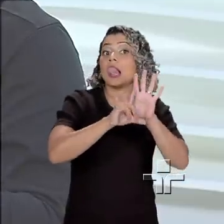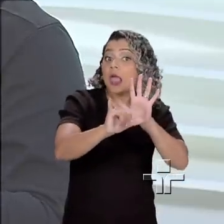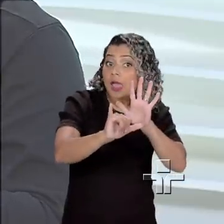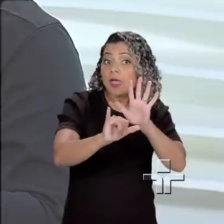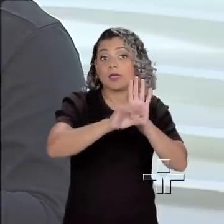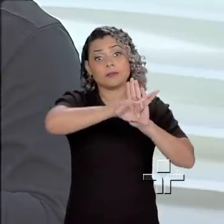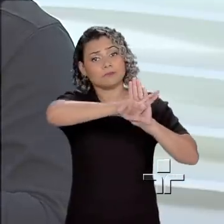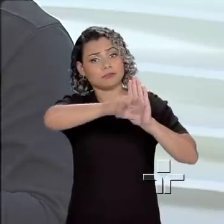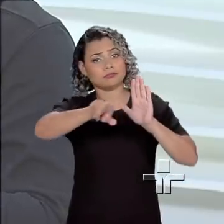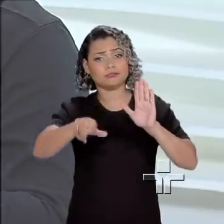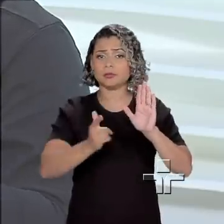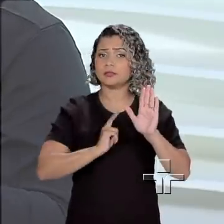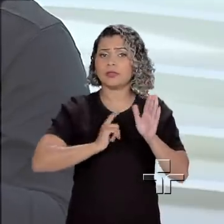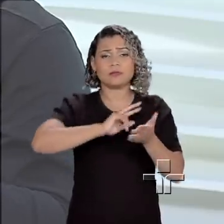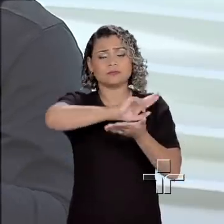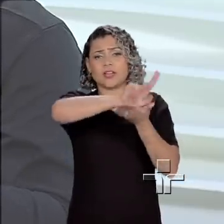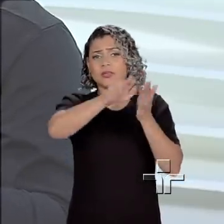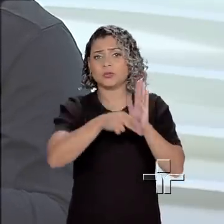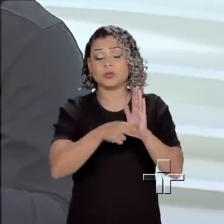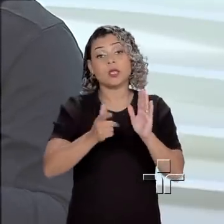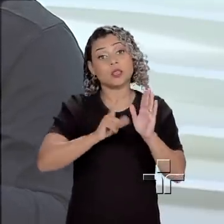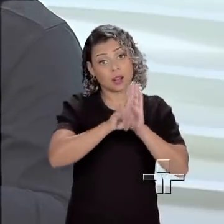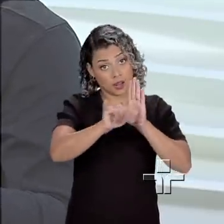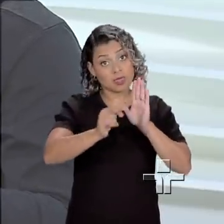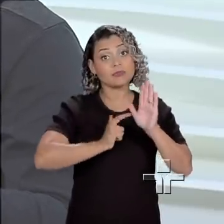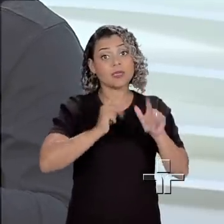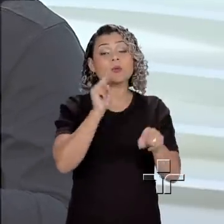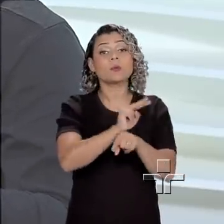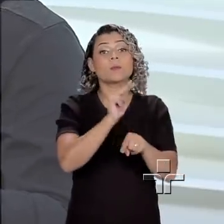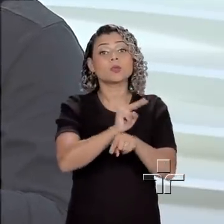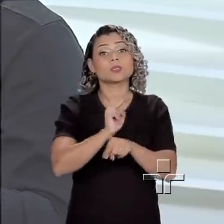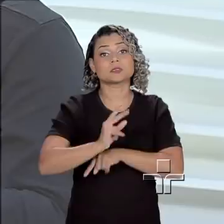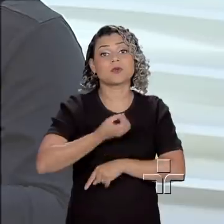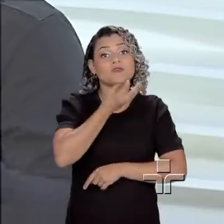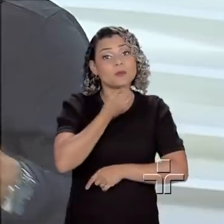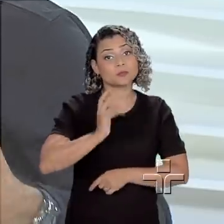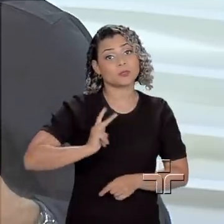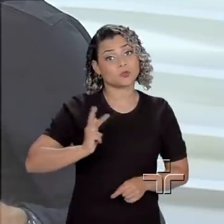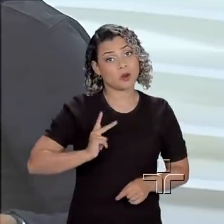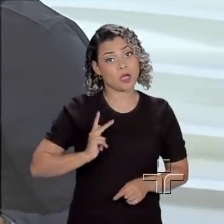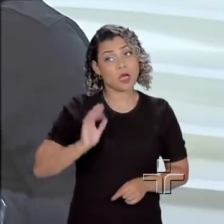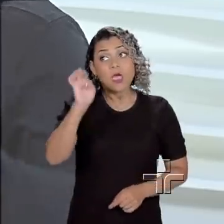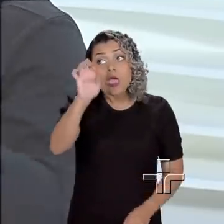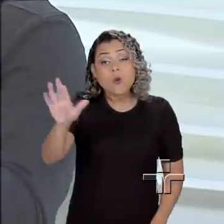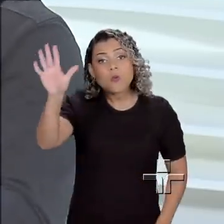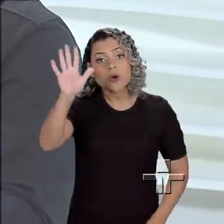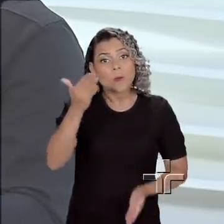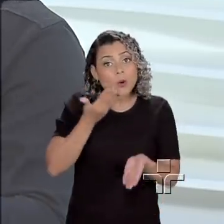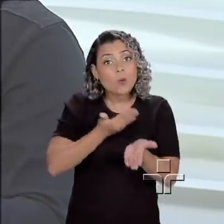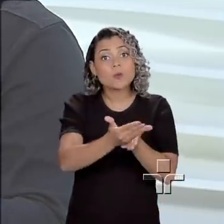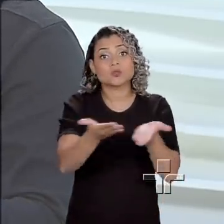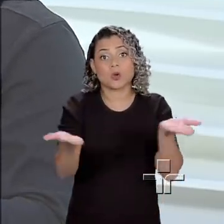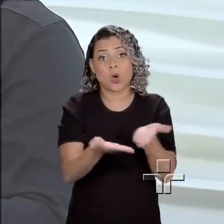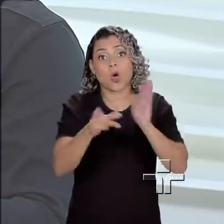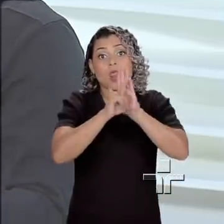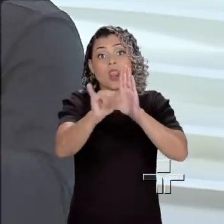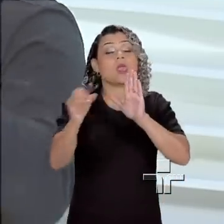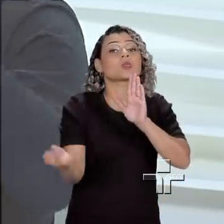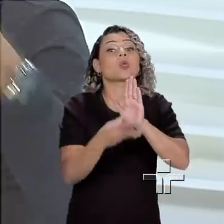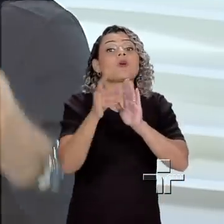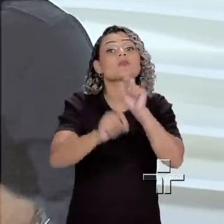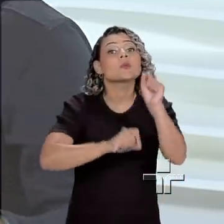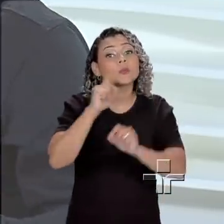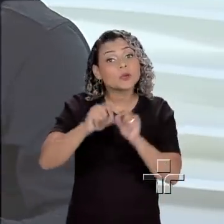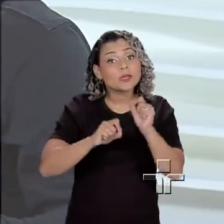no Congresso Brasileiro uma lei de proteção e uso de dados pessoais. A Europa acabou de colocar em vigor